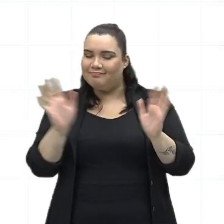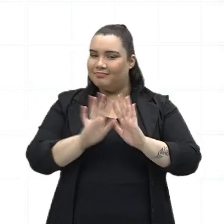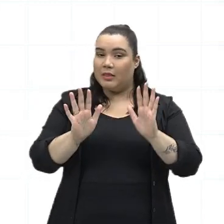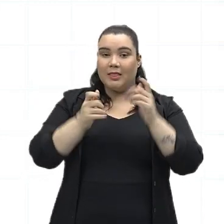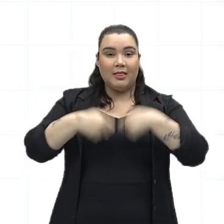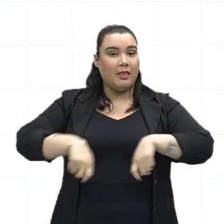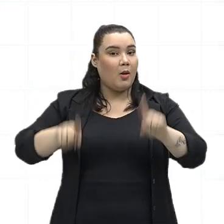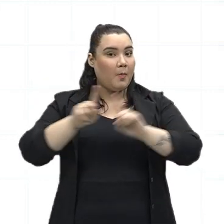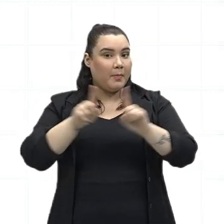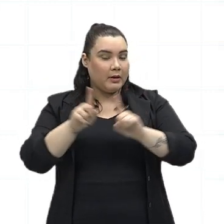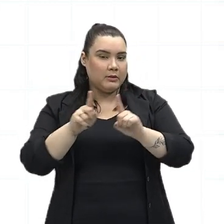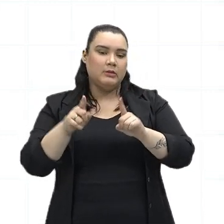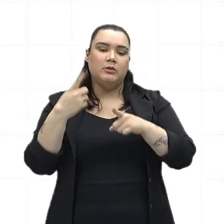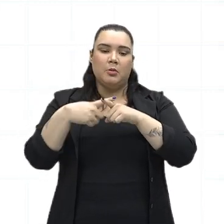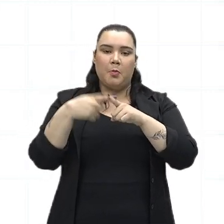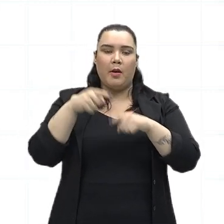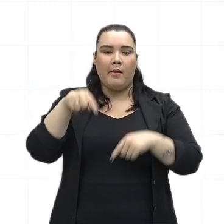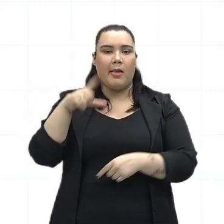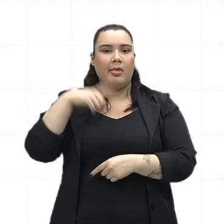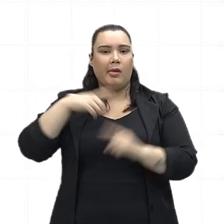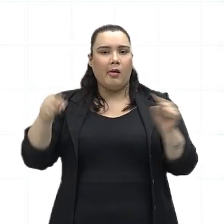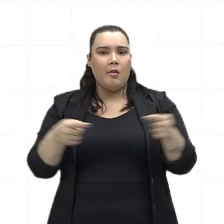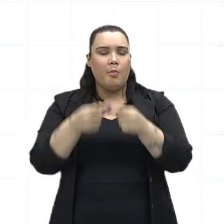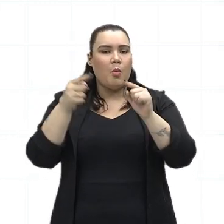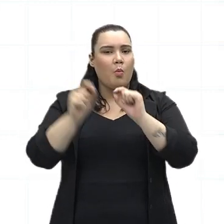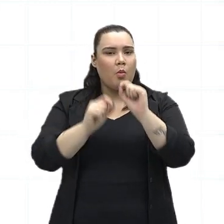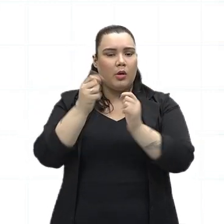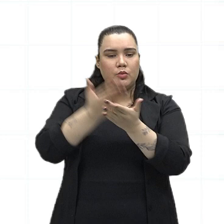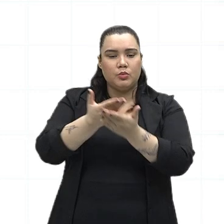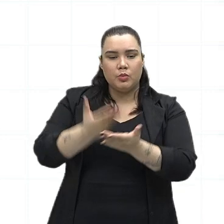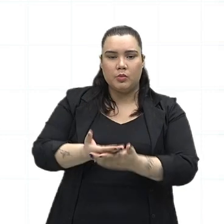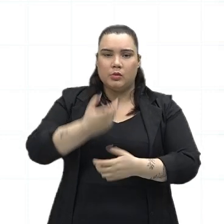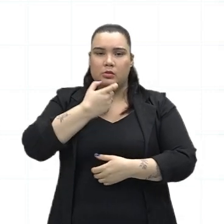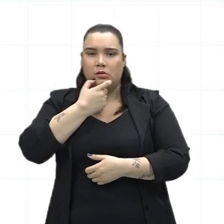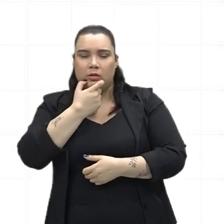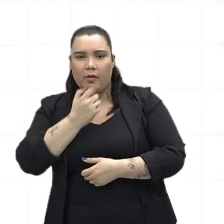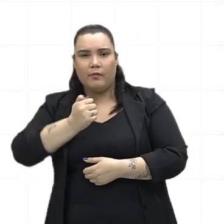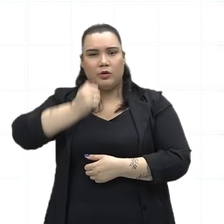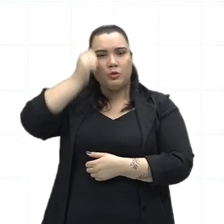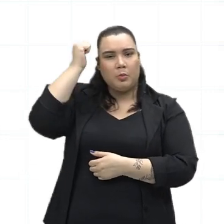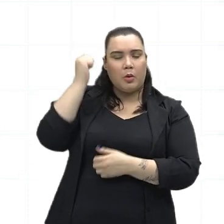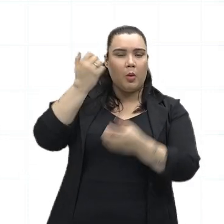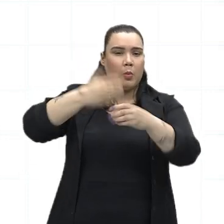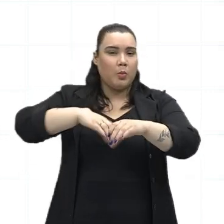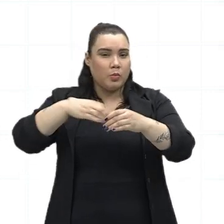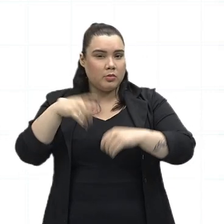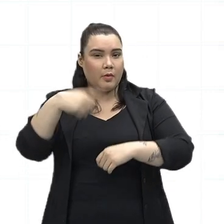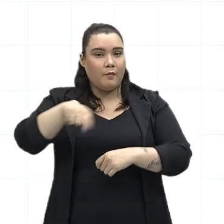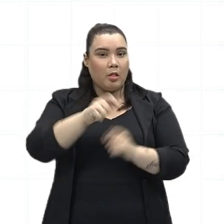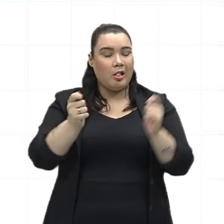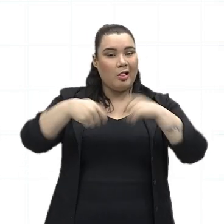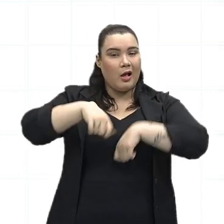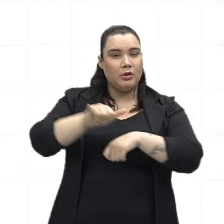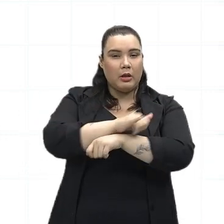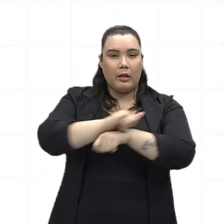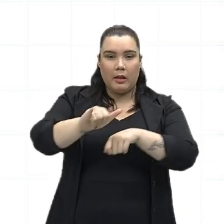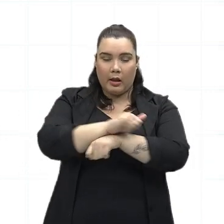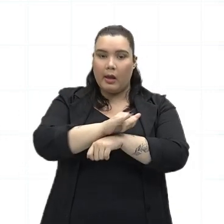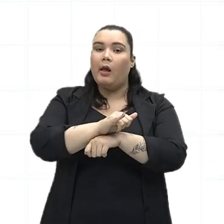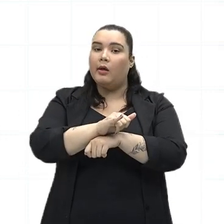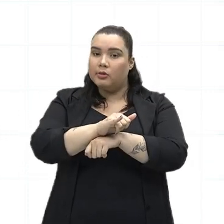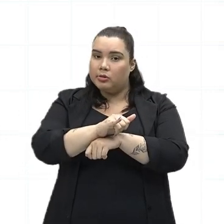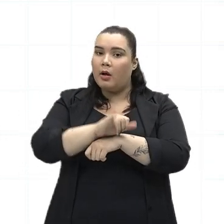com o estudo da língua inglesa, avaliações externas, vestibular, concursos, onde vocês vão se deparar